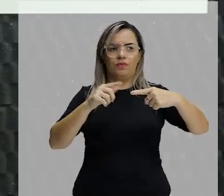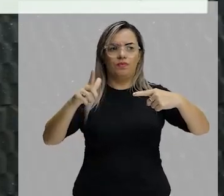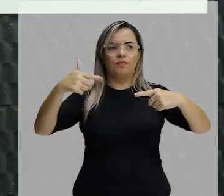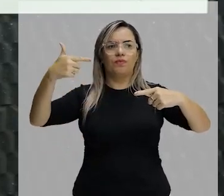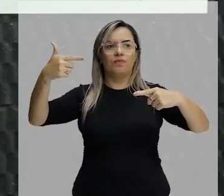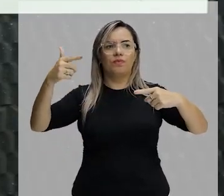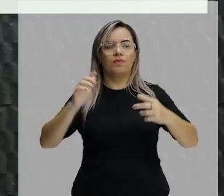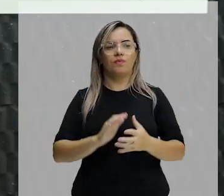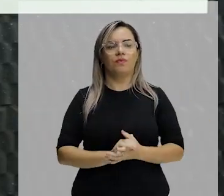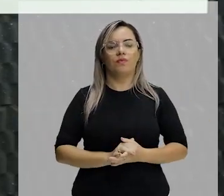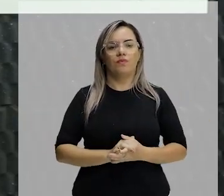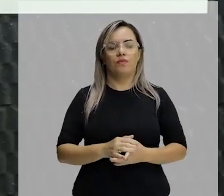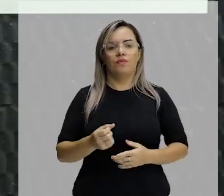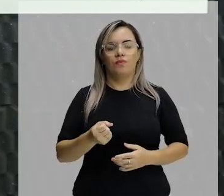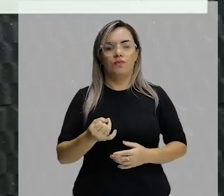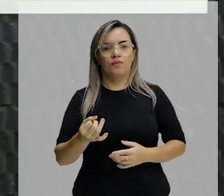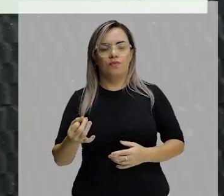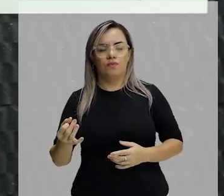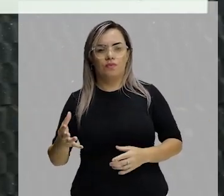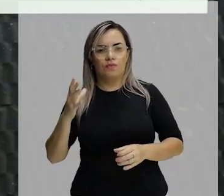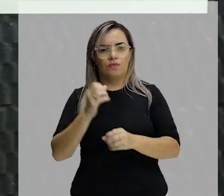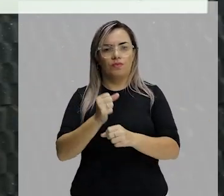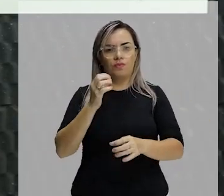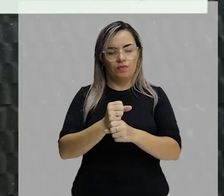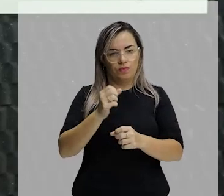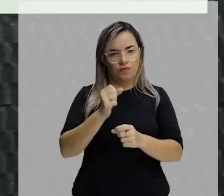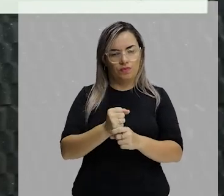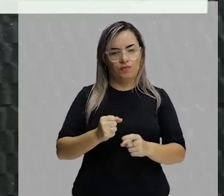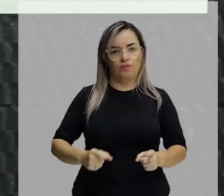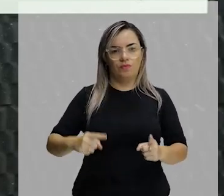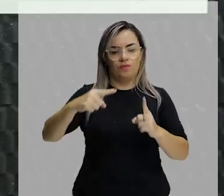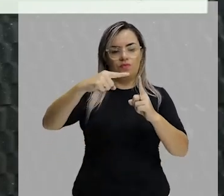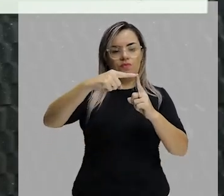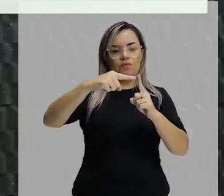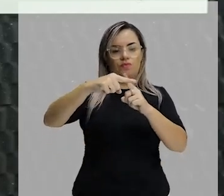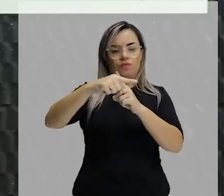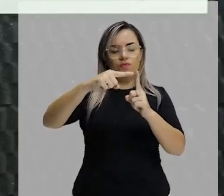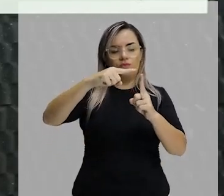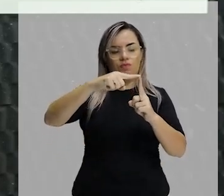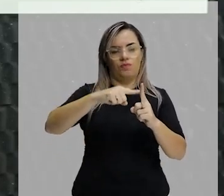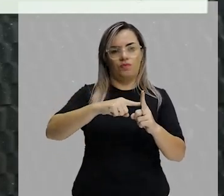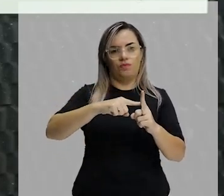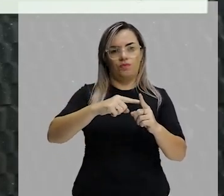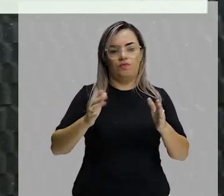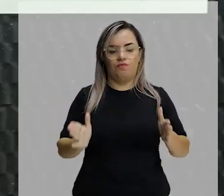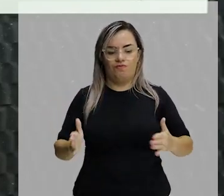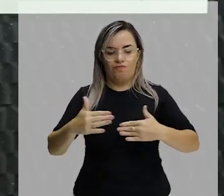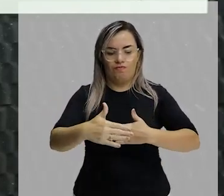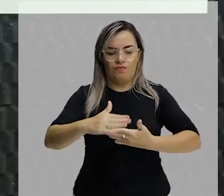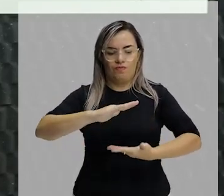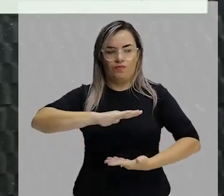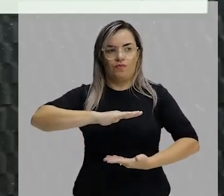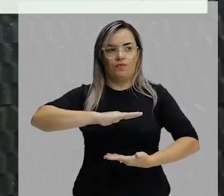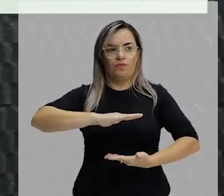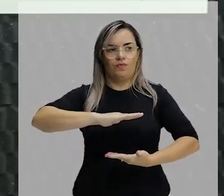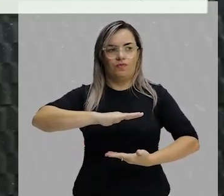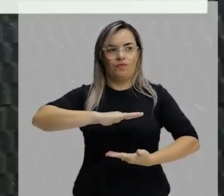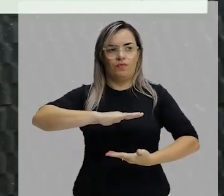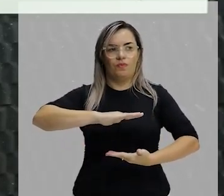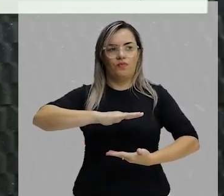for calcular a área de cada aresta dessa aqui do teu cubo, isso aqui vai valer A ao